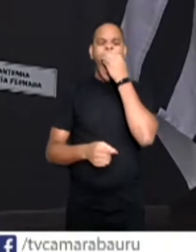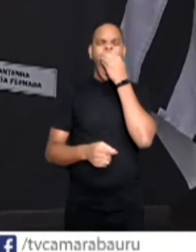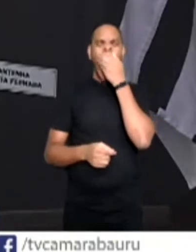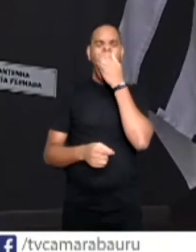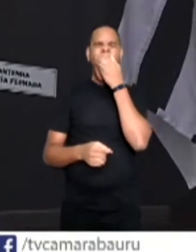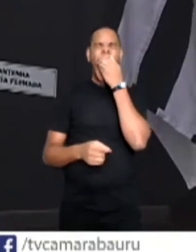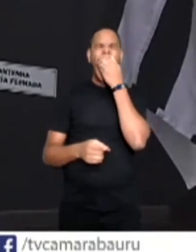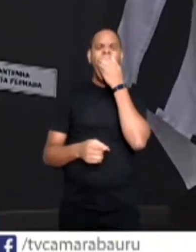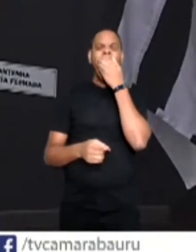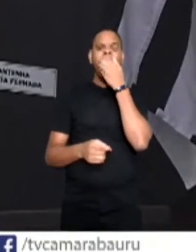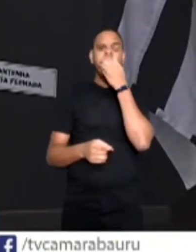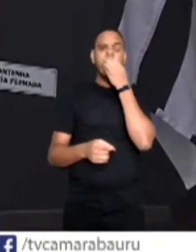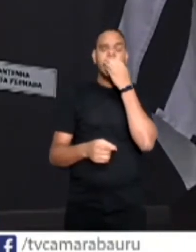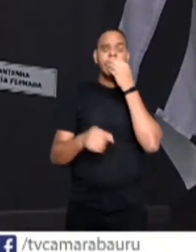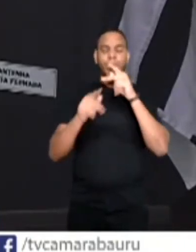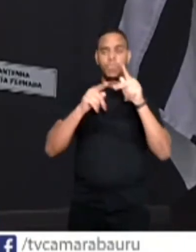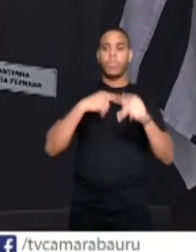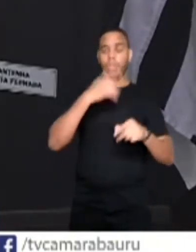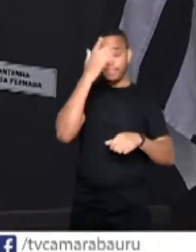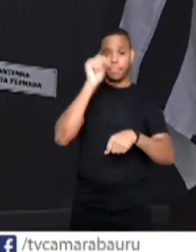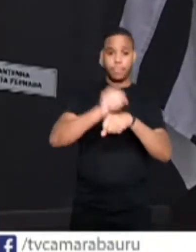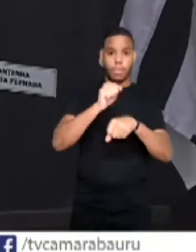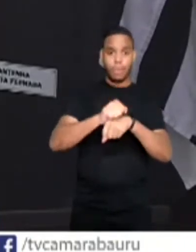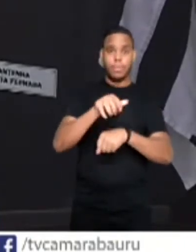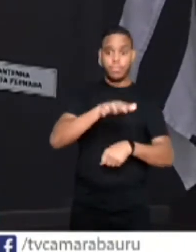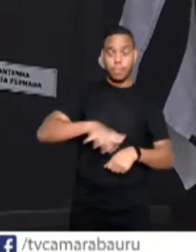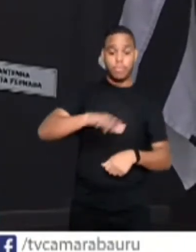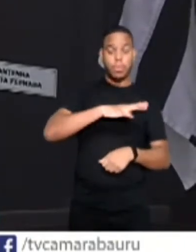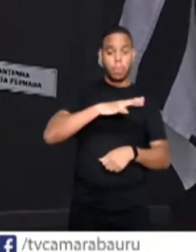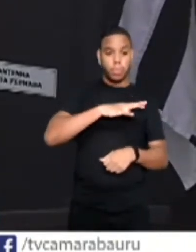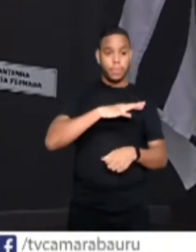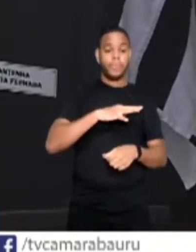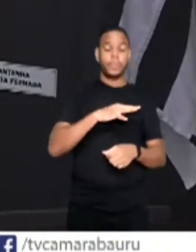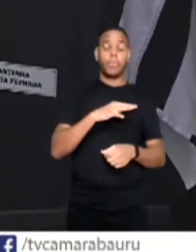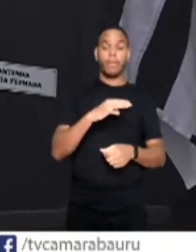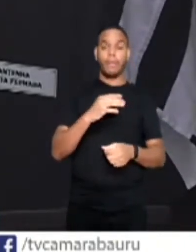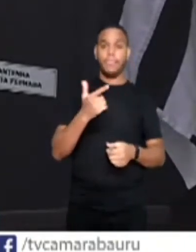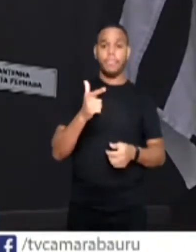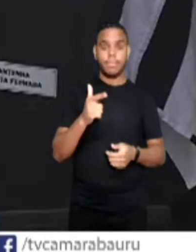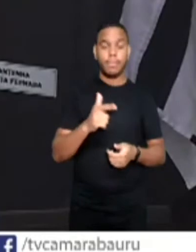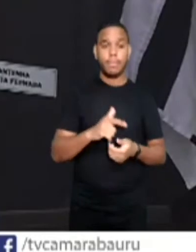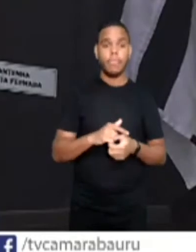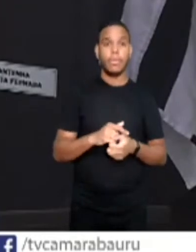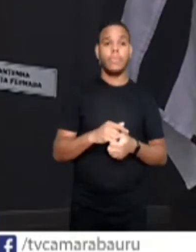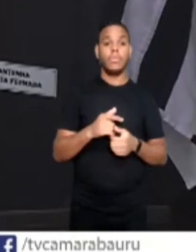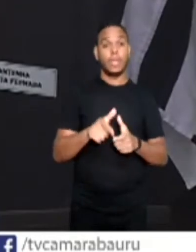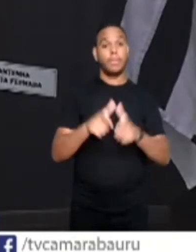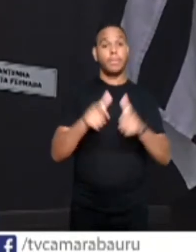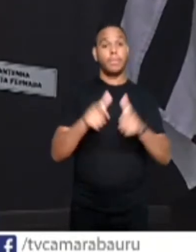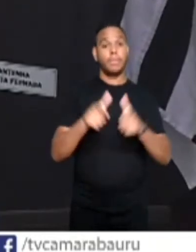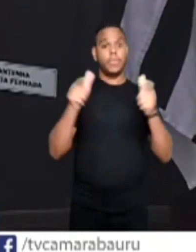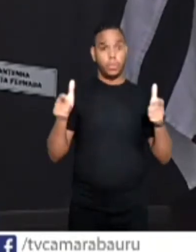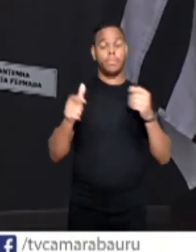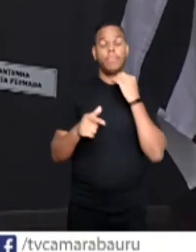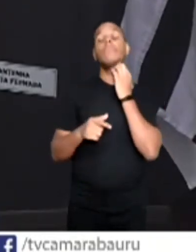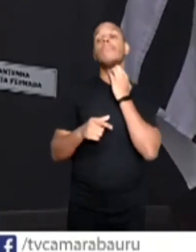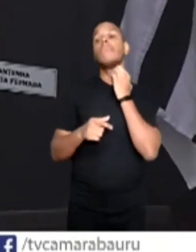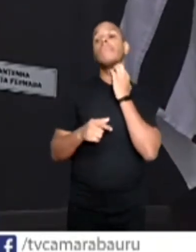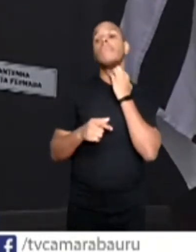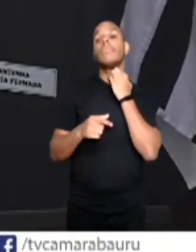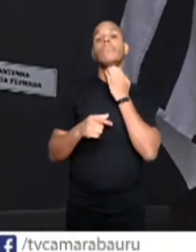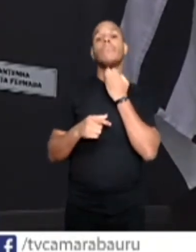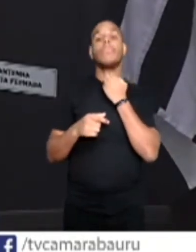uma população carente, que ela mal tem condições, eu digo a maioria, de contratar uma